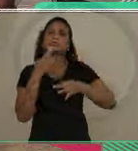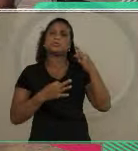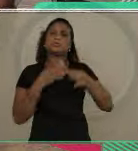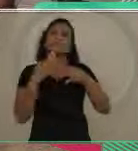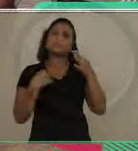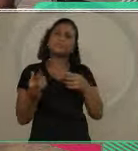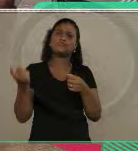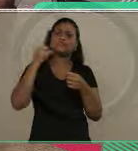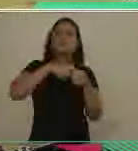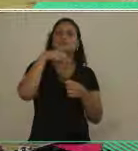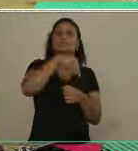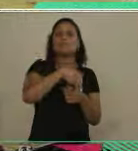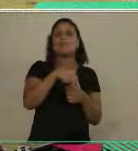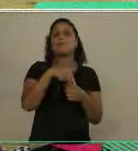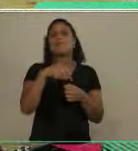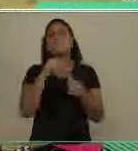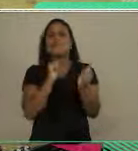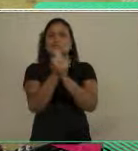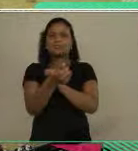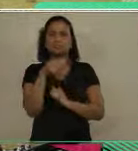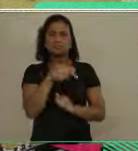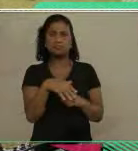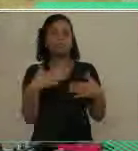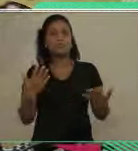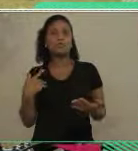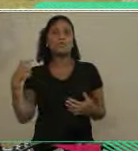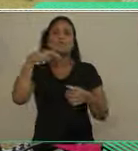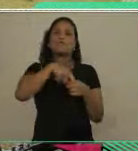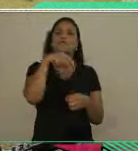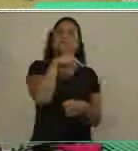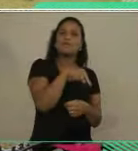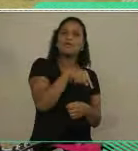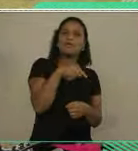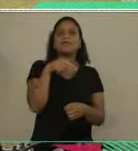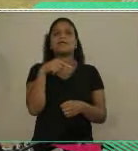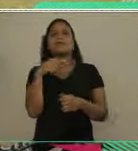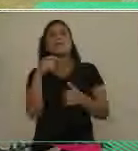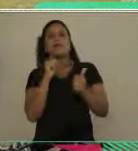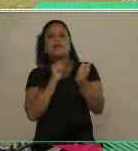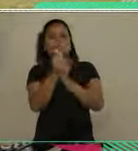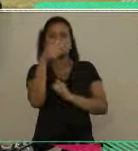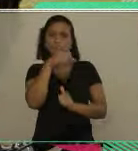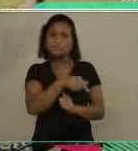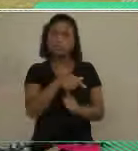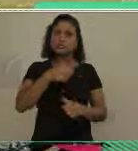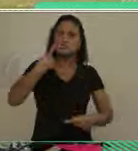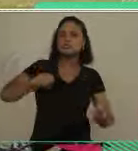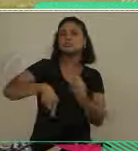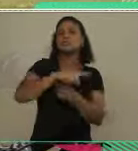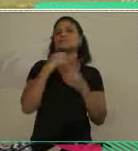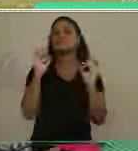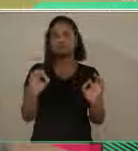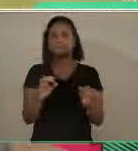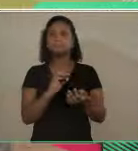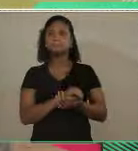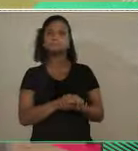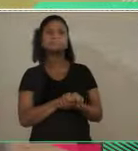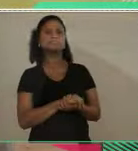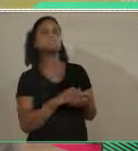atividade esportiva. Então, nisso, eu vim praticando uma série de atividades físicas que me deu um condicionamento legal.